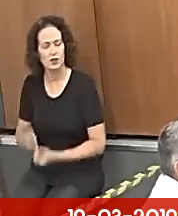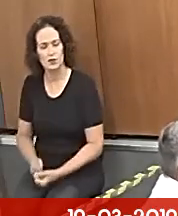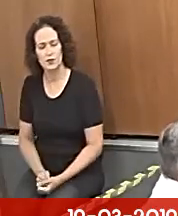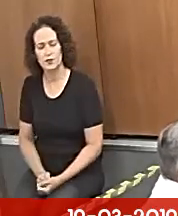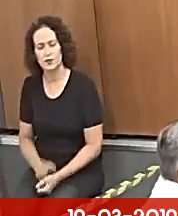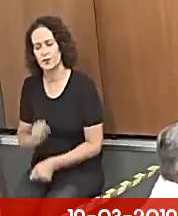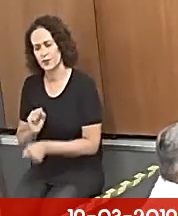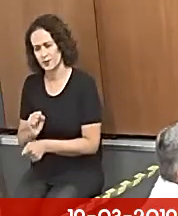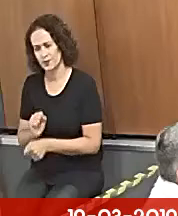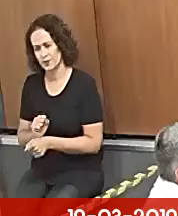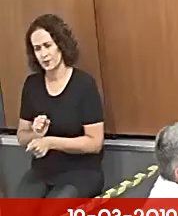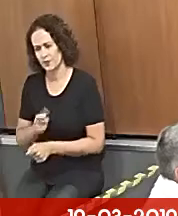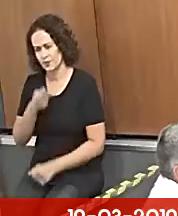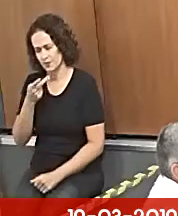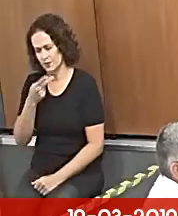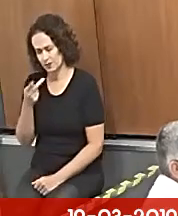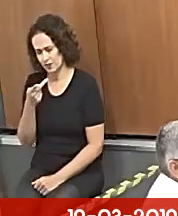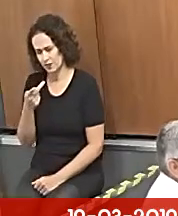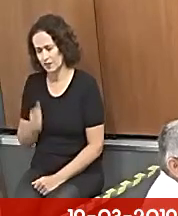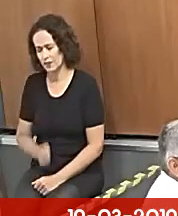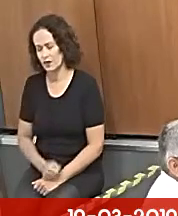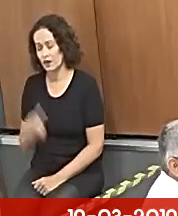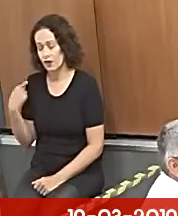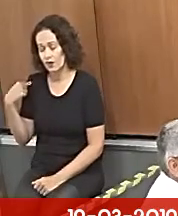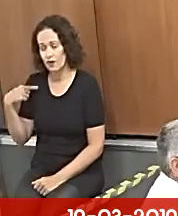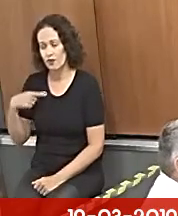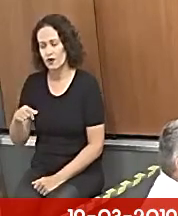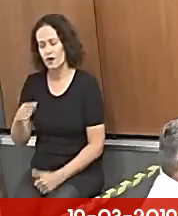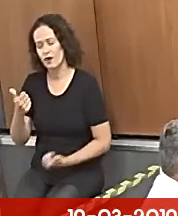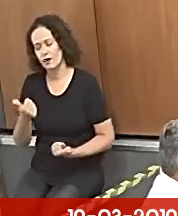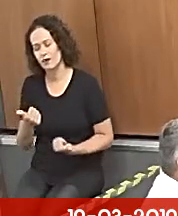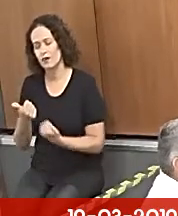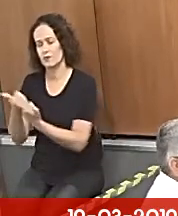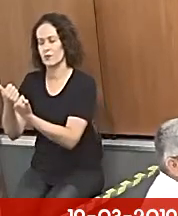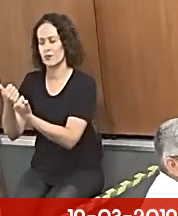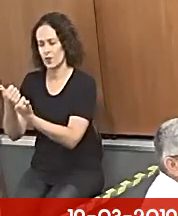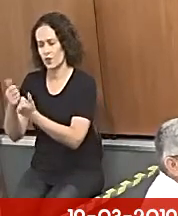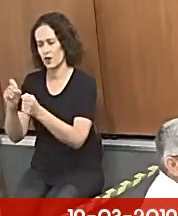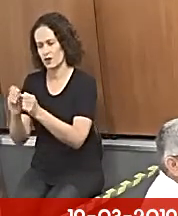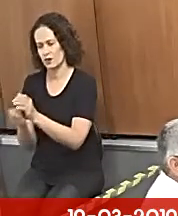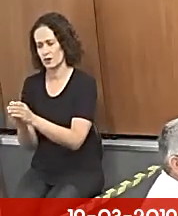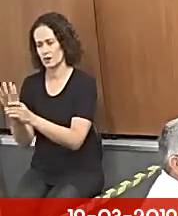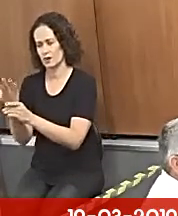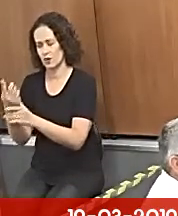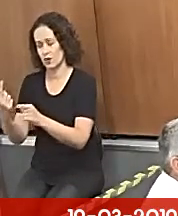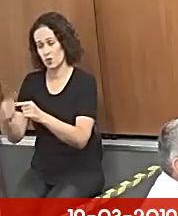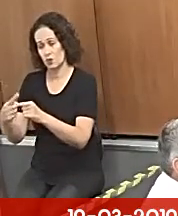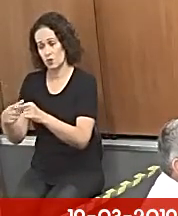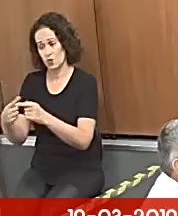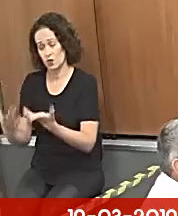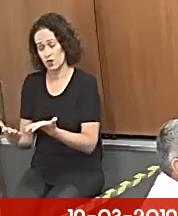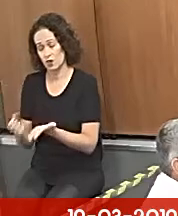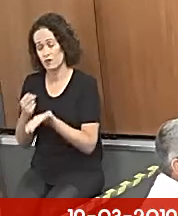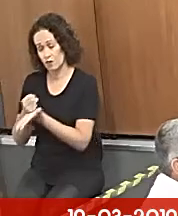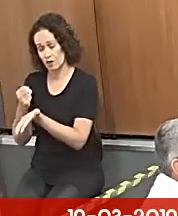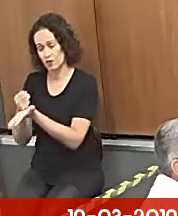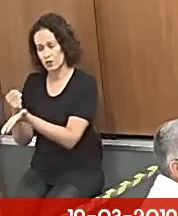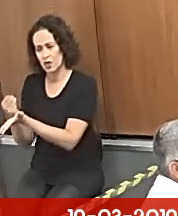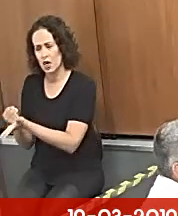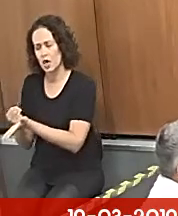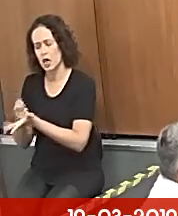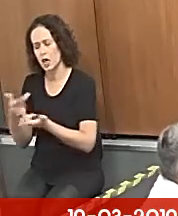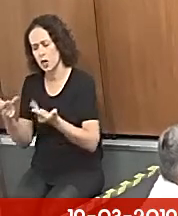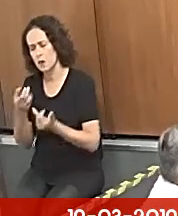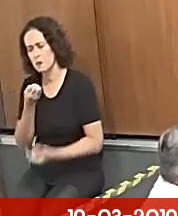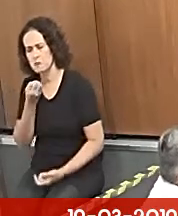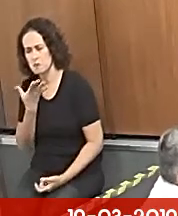falar é ele vai lá e apoia na criação aí porque vai trazer algum benefício por município aí